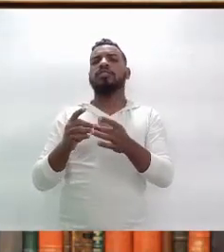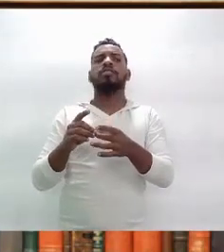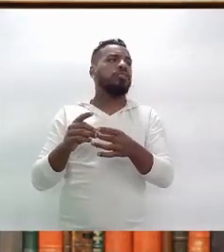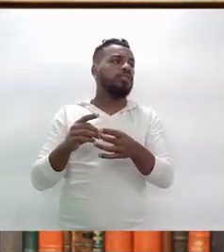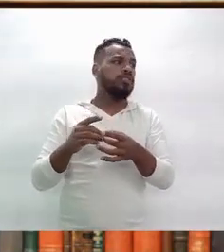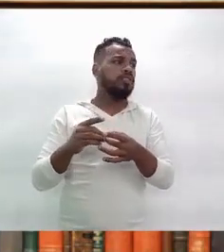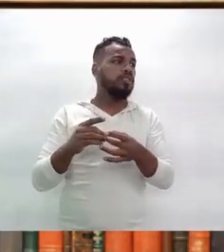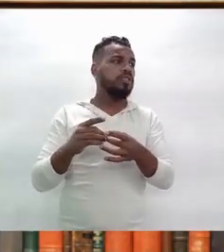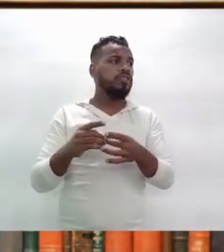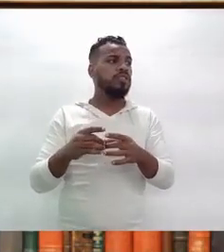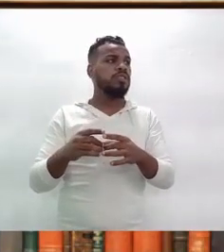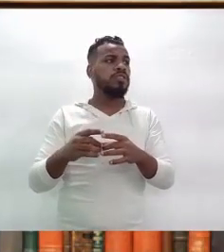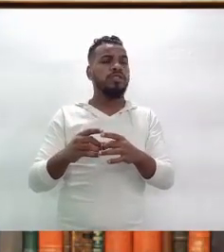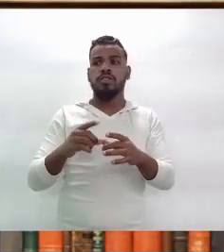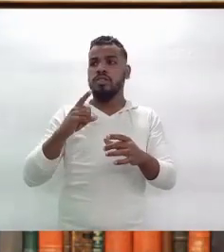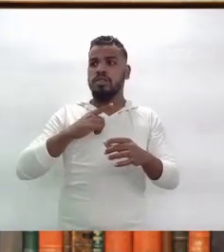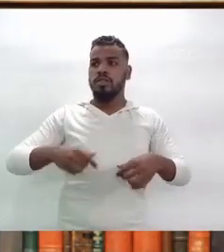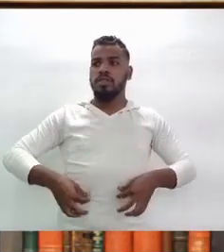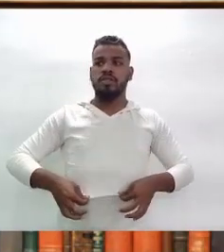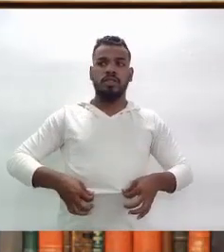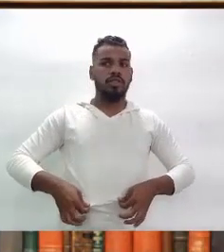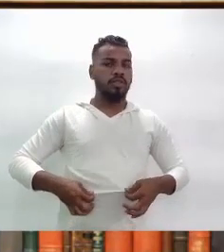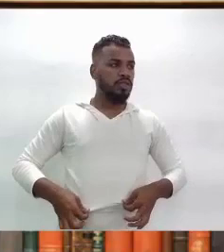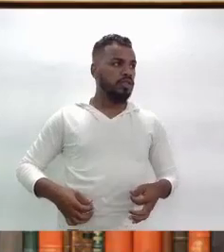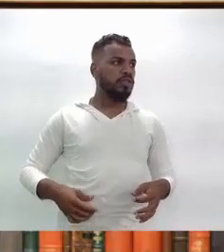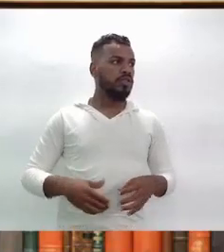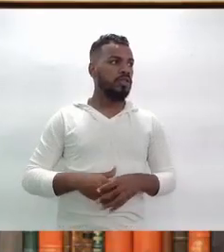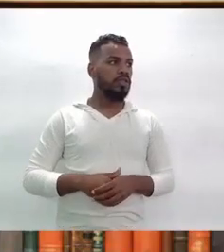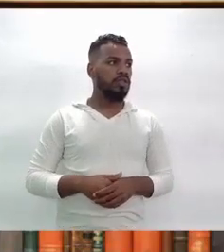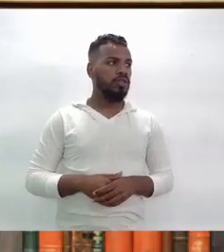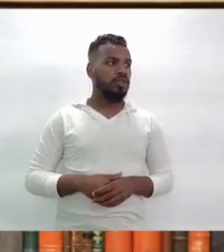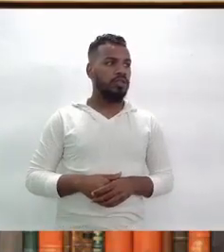até mesmo um modo de se vestir, para poder